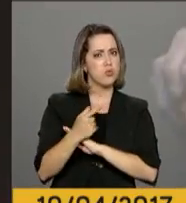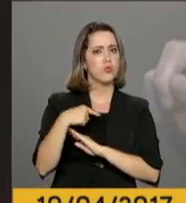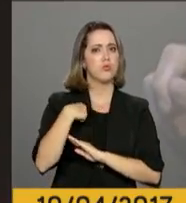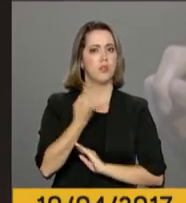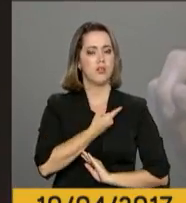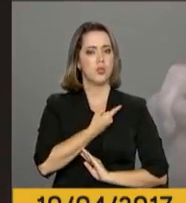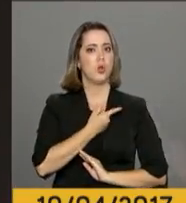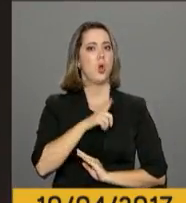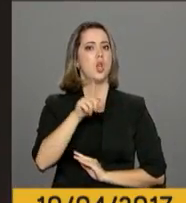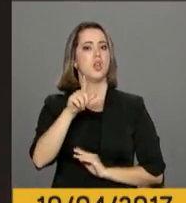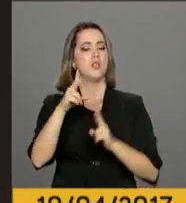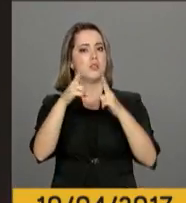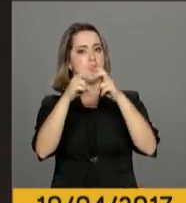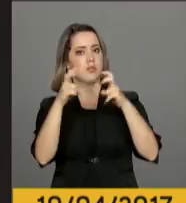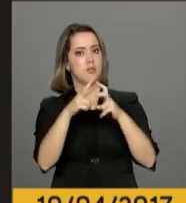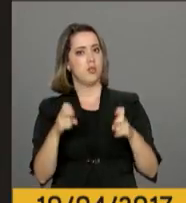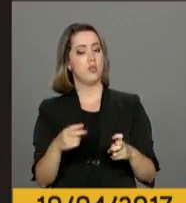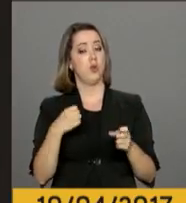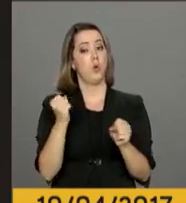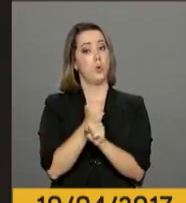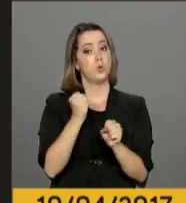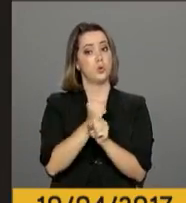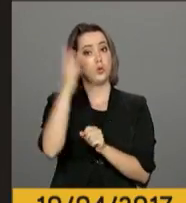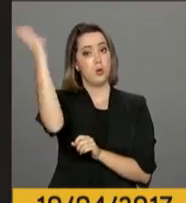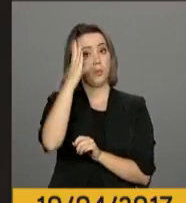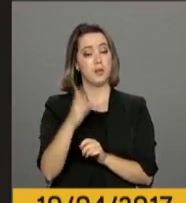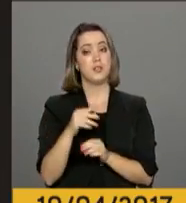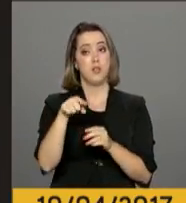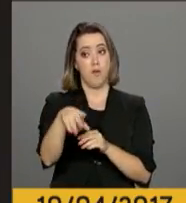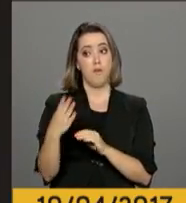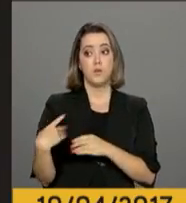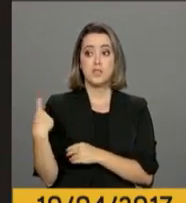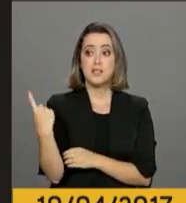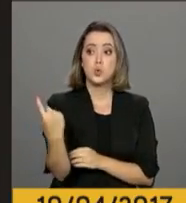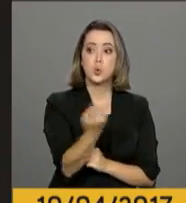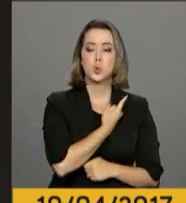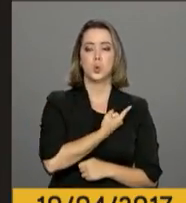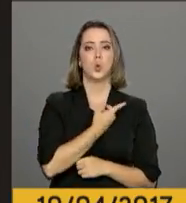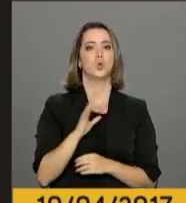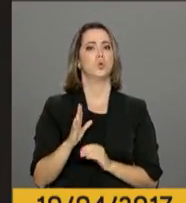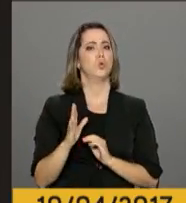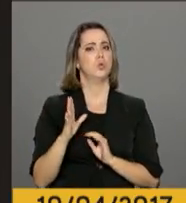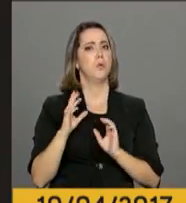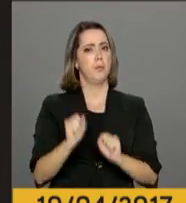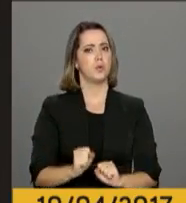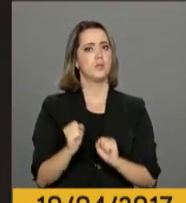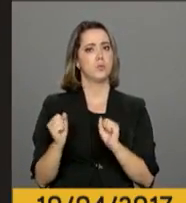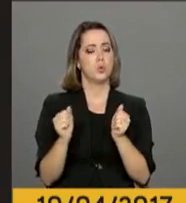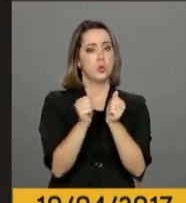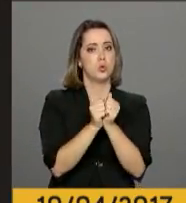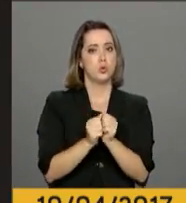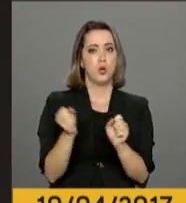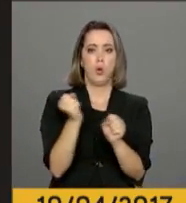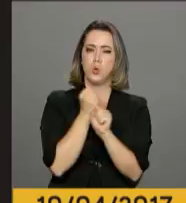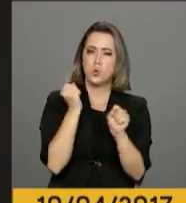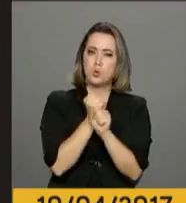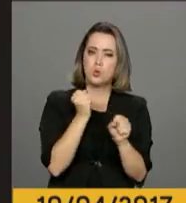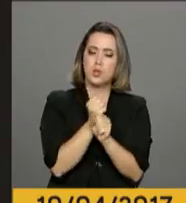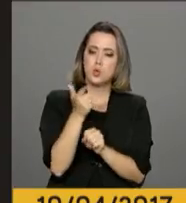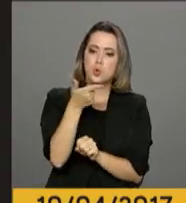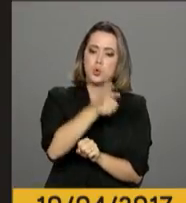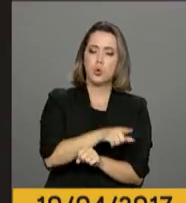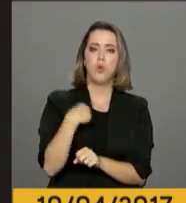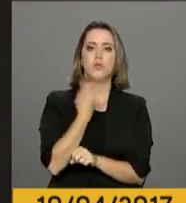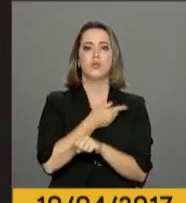nós, libaneses, ajudamos a construir o Brasil, que vocês todos, nós todos, possamos juntos ajudar a reconstruir o